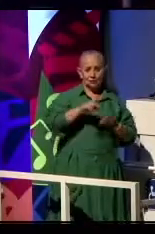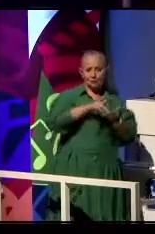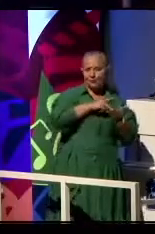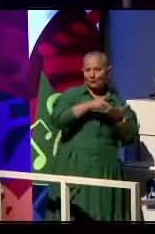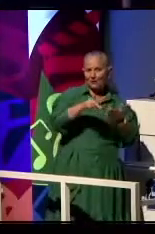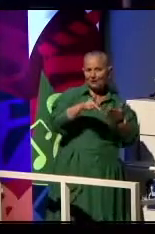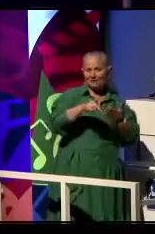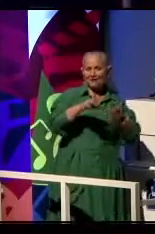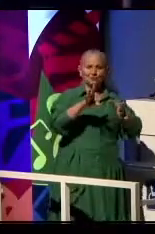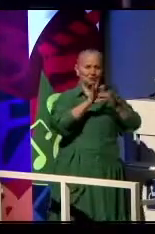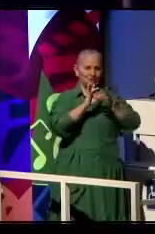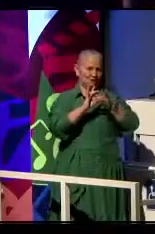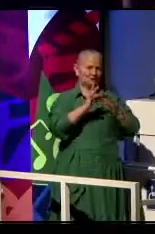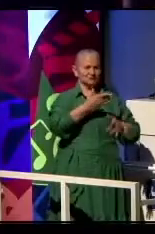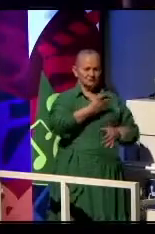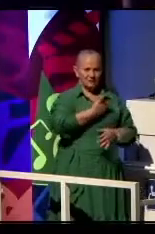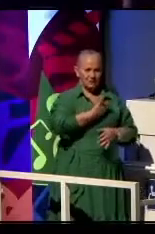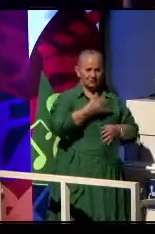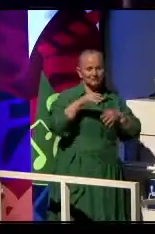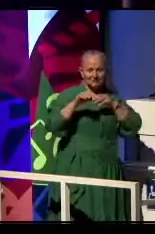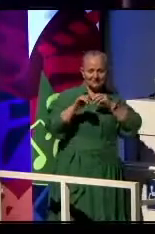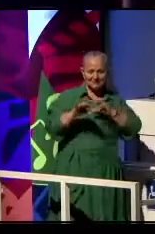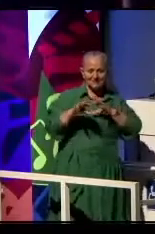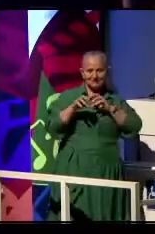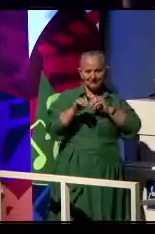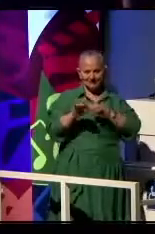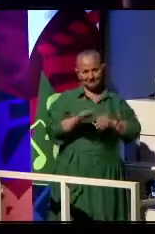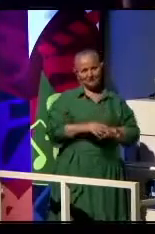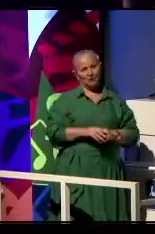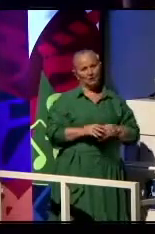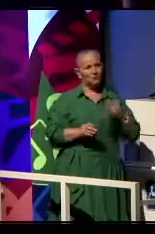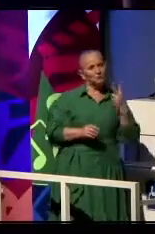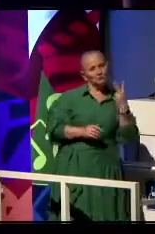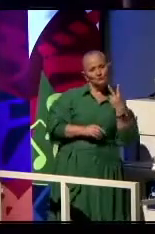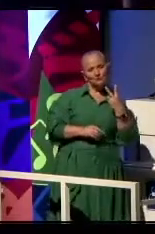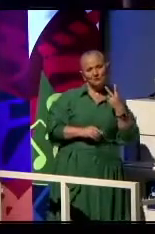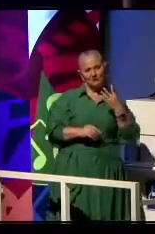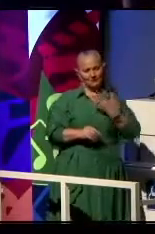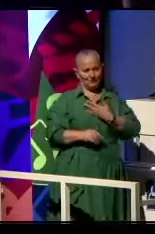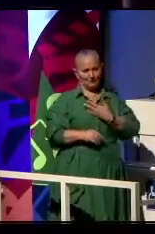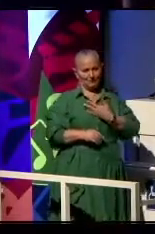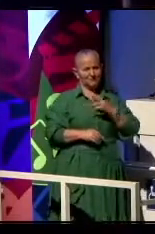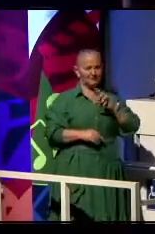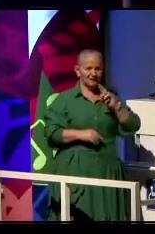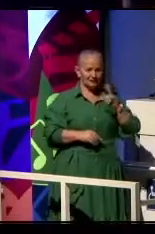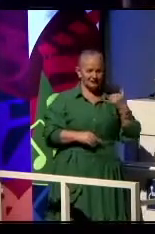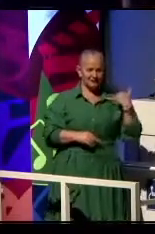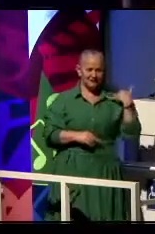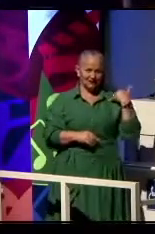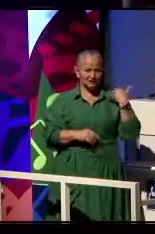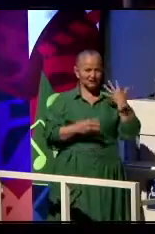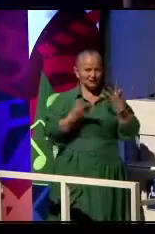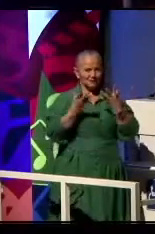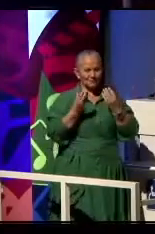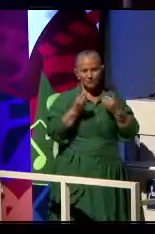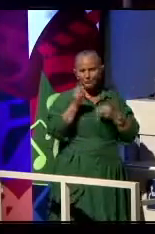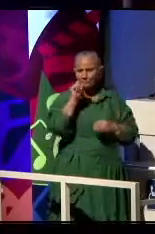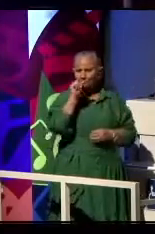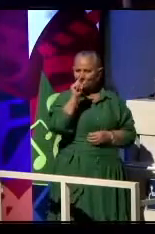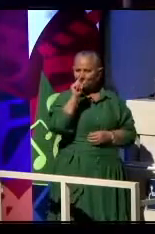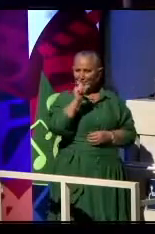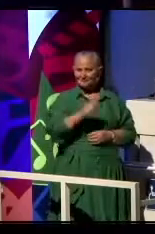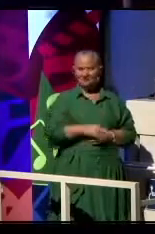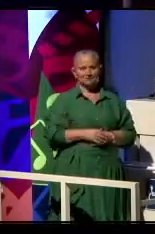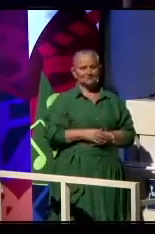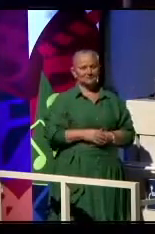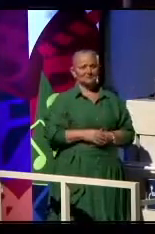esquina ensinar harmonia para o Beto e para o Lu. A diferença deles é pouca de idade, mas o Toninho já era mestre, né, Helena? O Toninho ia na